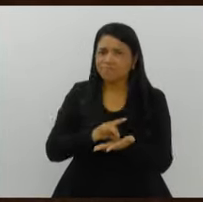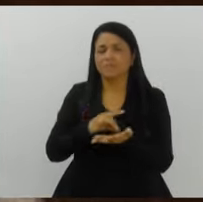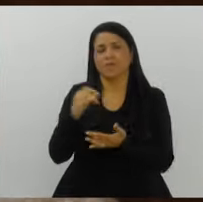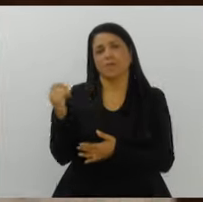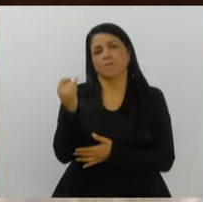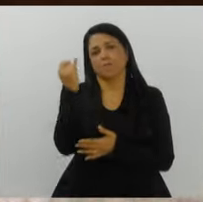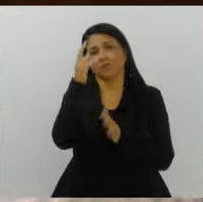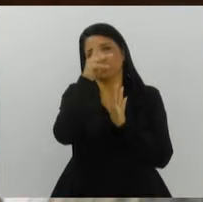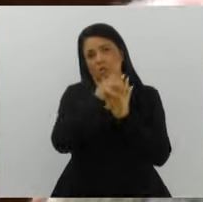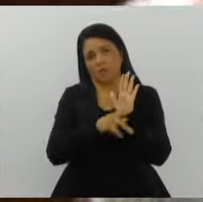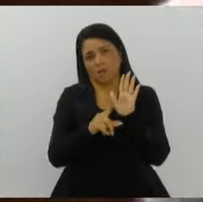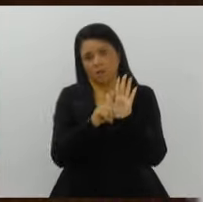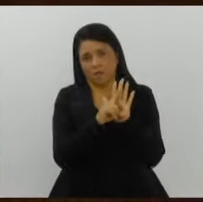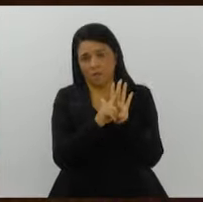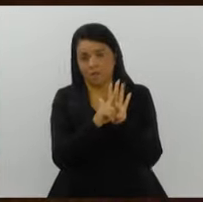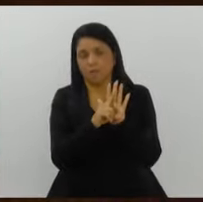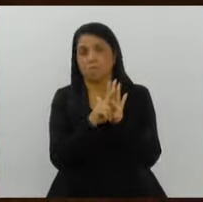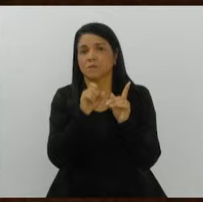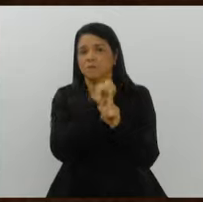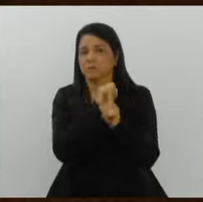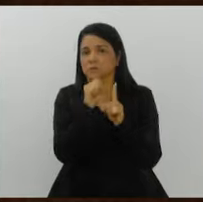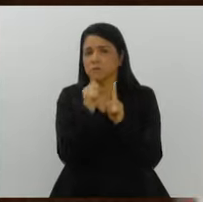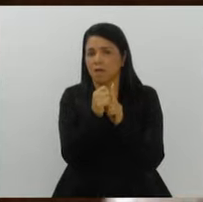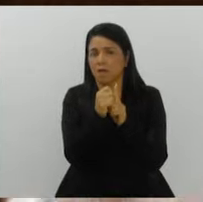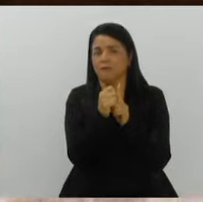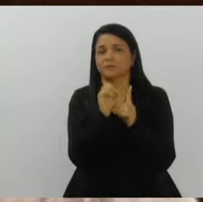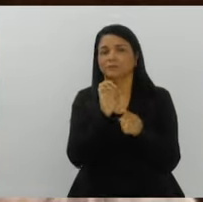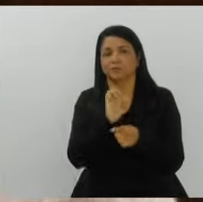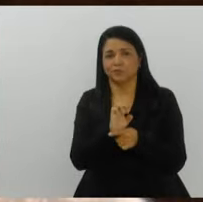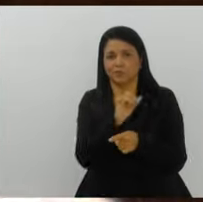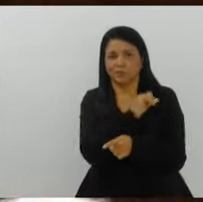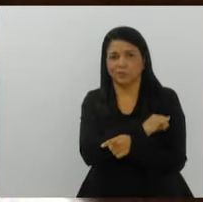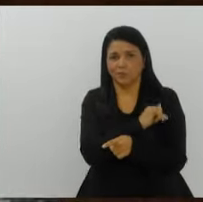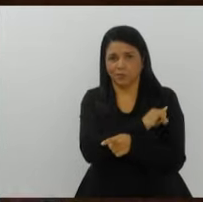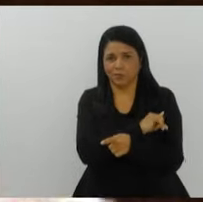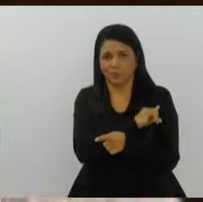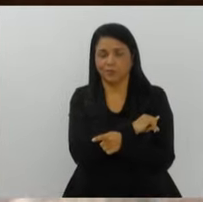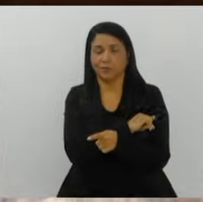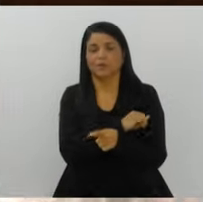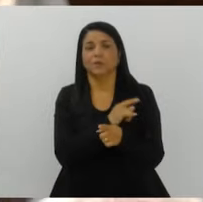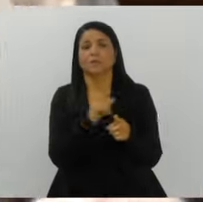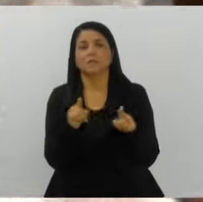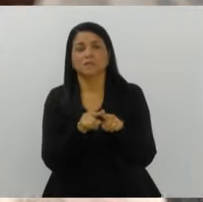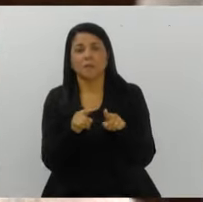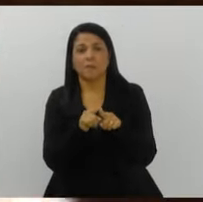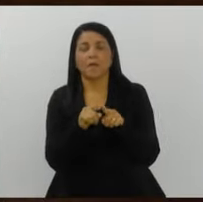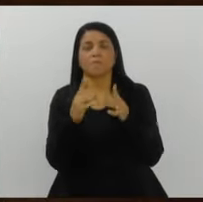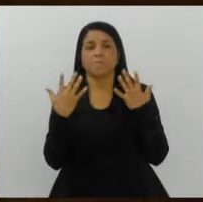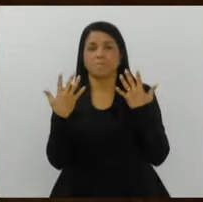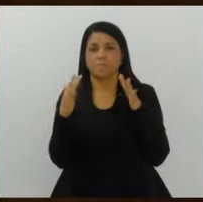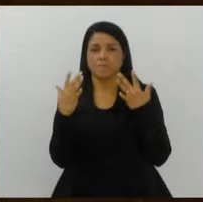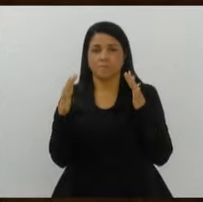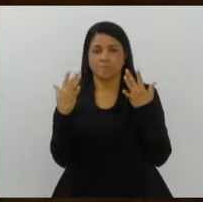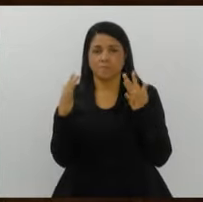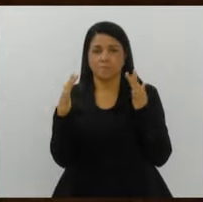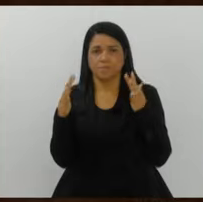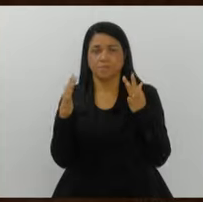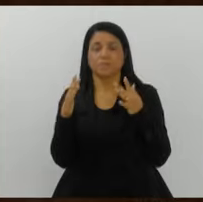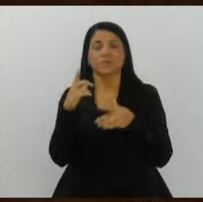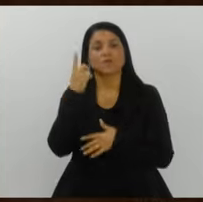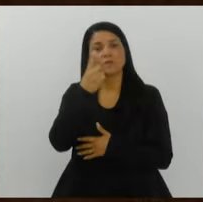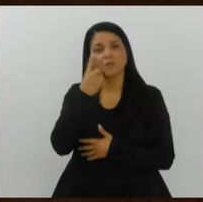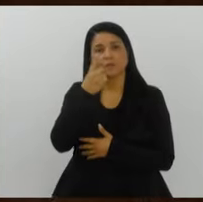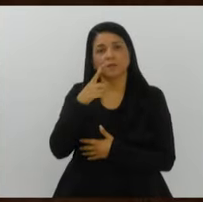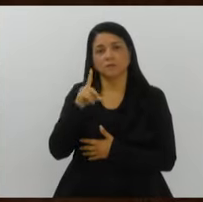desse projeto de lei para a sociedade, para o Estado do Rio de Janeiro, e parabenizar mais uma vez o